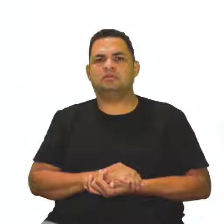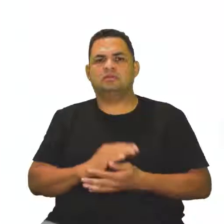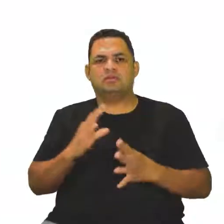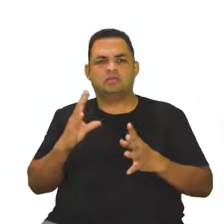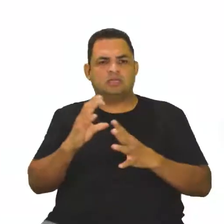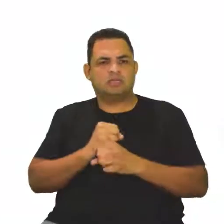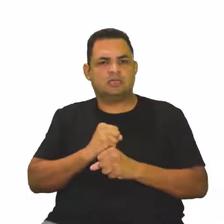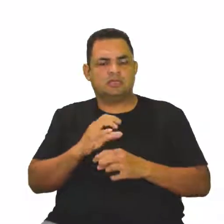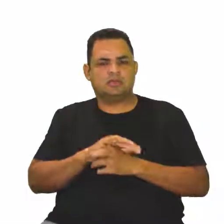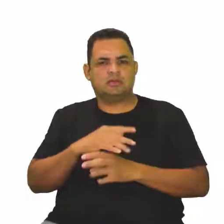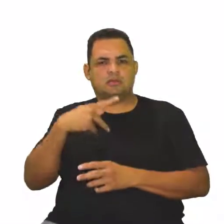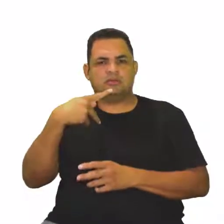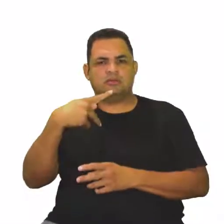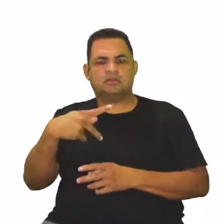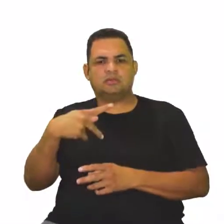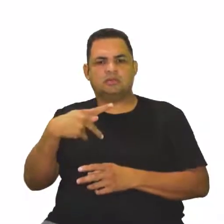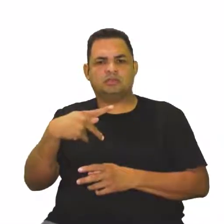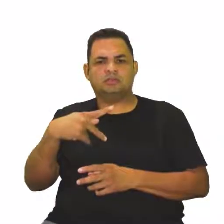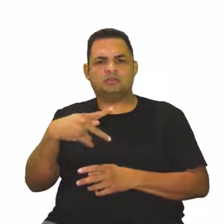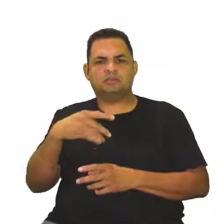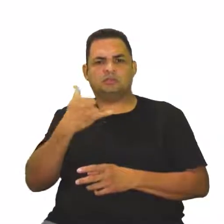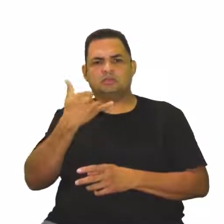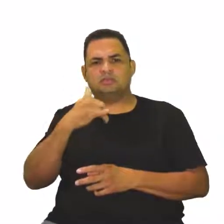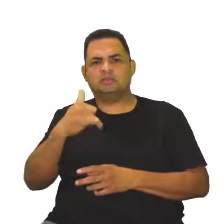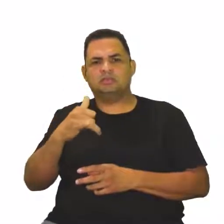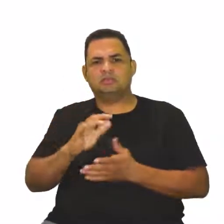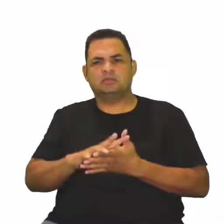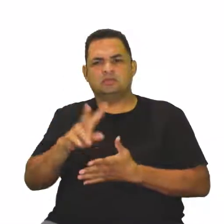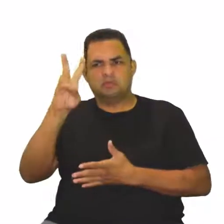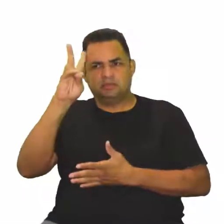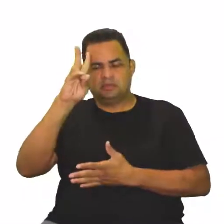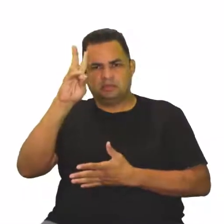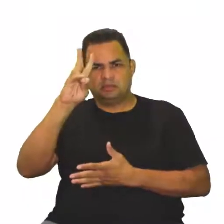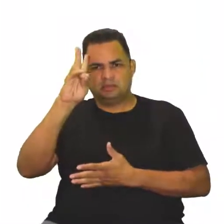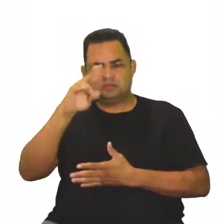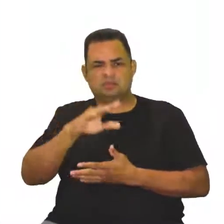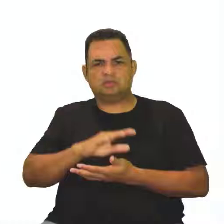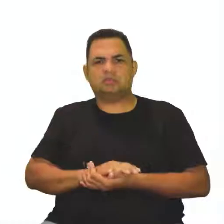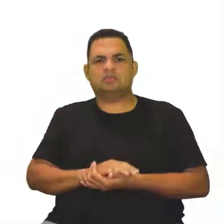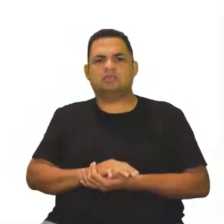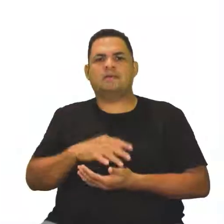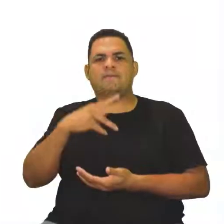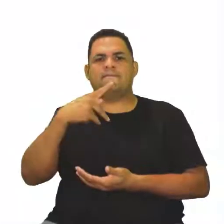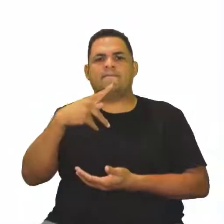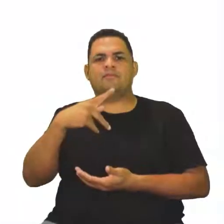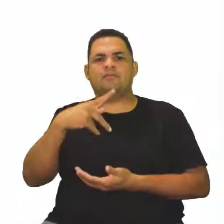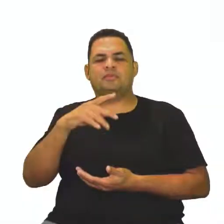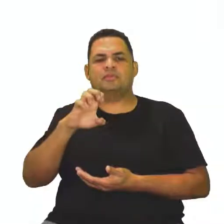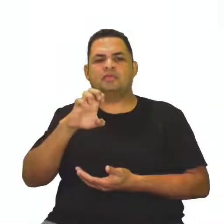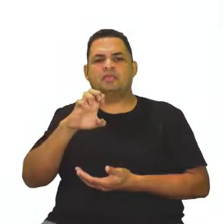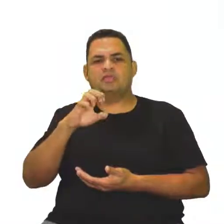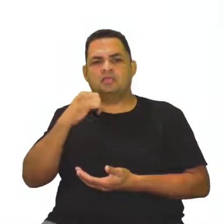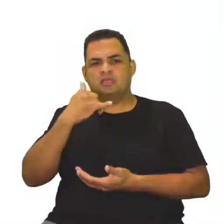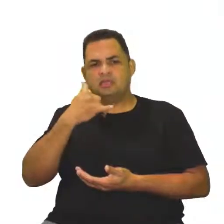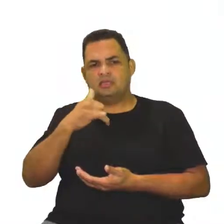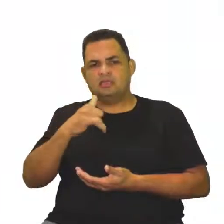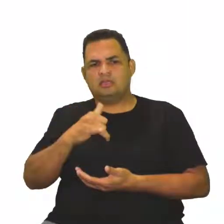Cálculo da potência elétrica, pessoal. Lembra que eu falei para vocês que a potência elétrica ela é o quê?